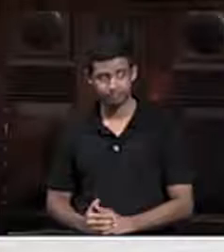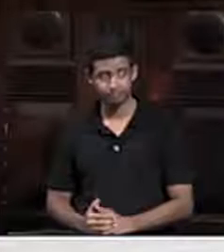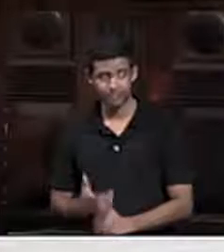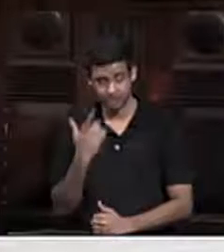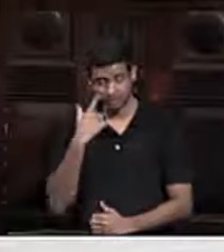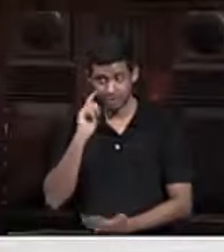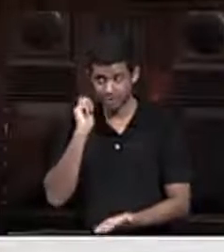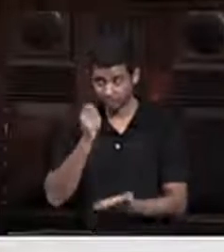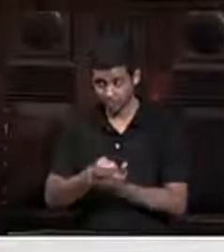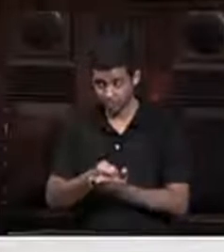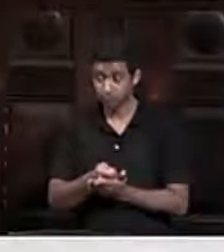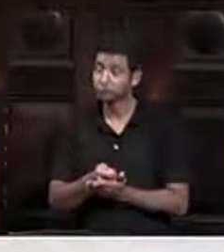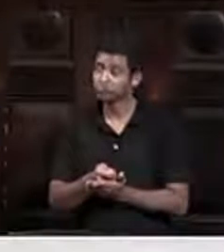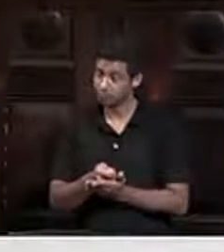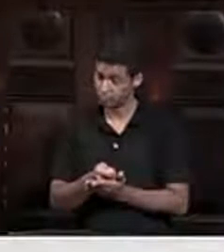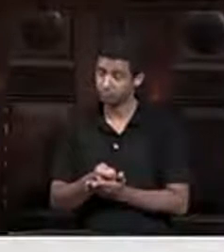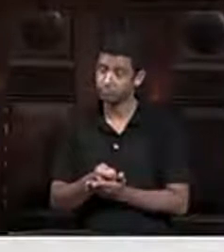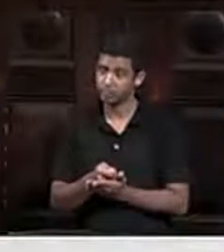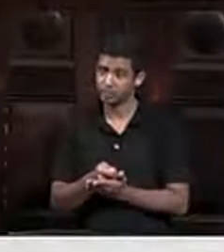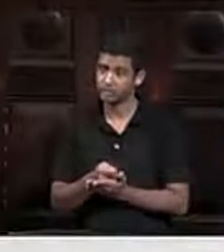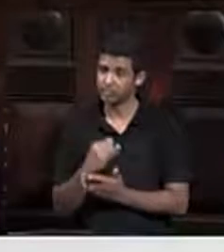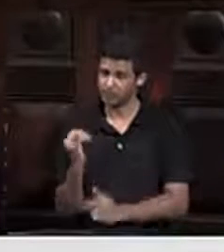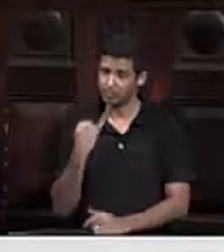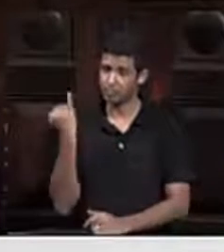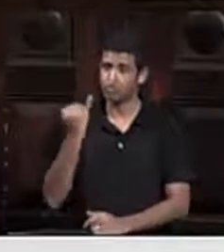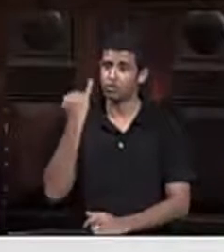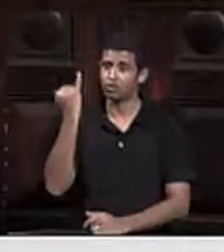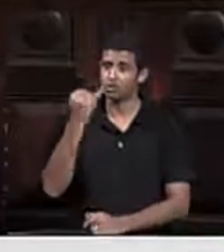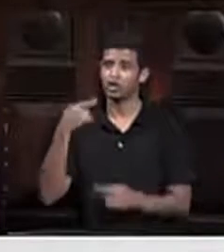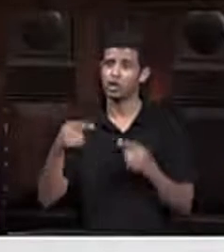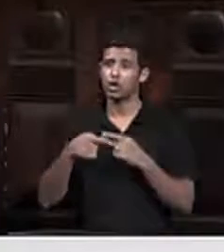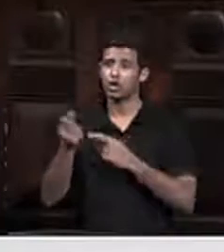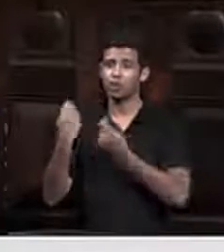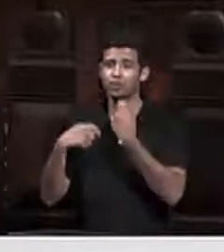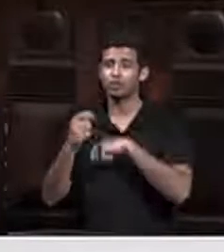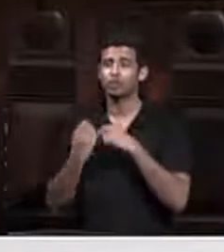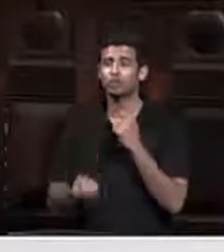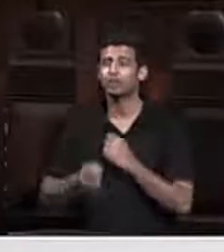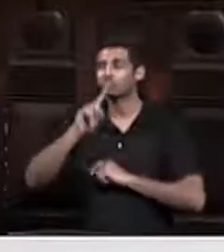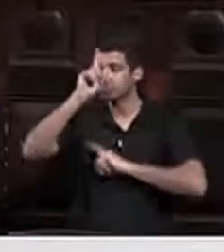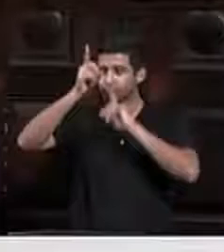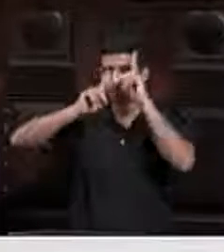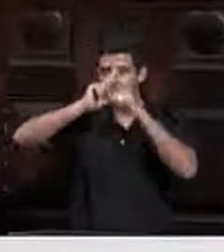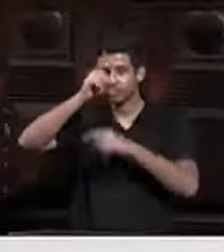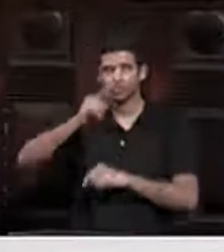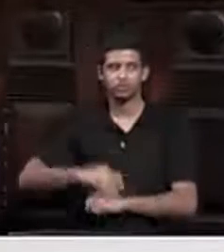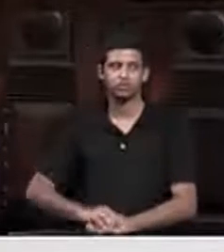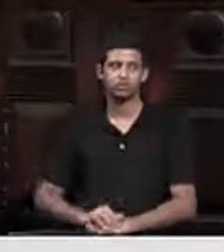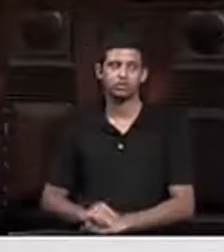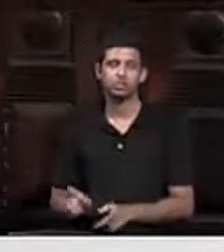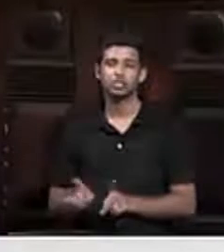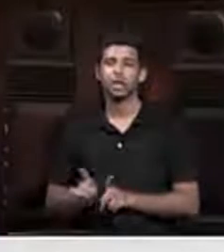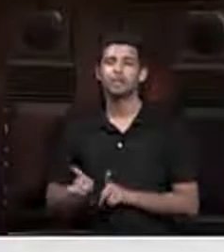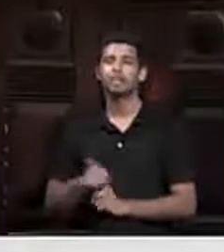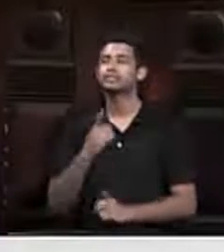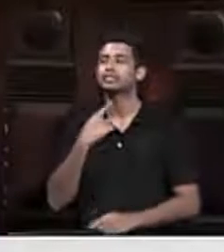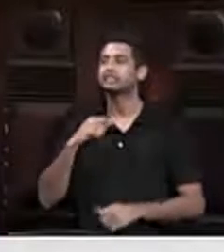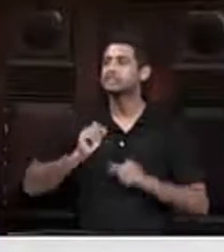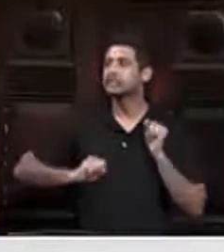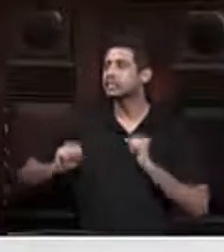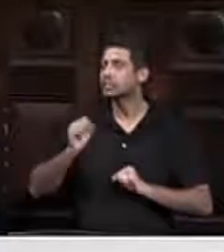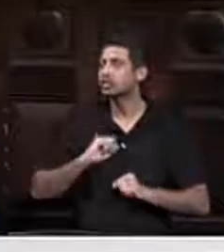Investimento essencial que faz na economia criativa, em perspectivas novas.